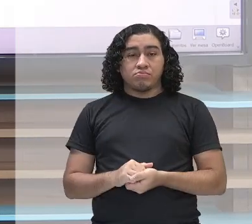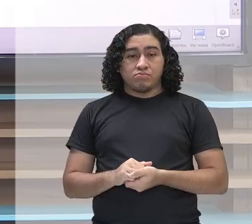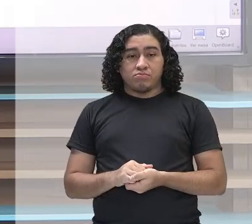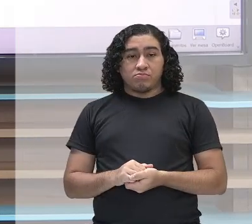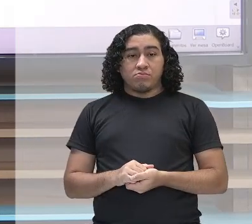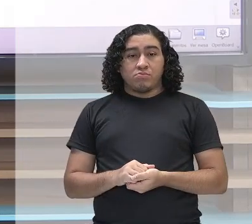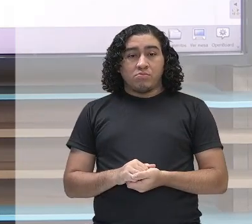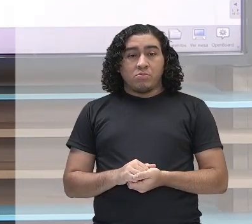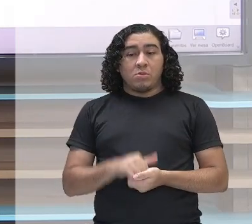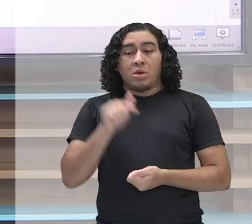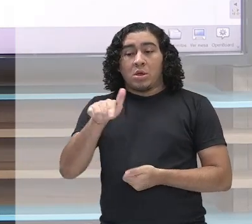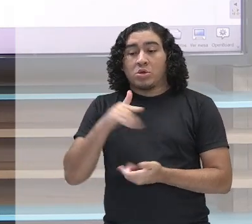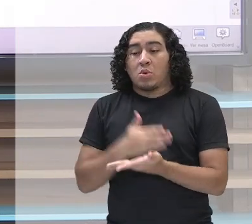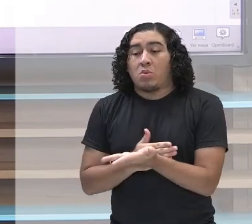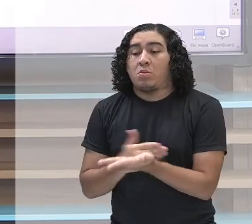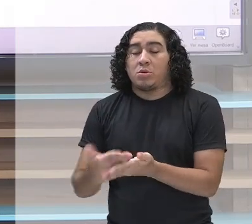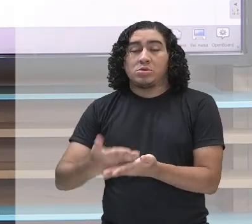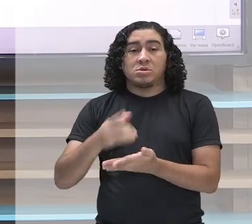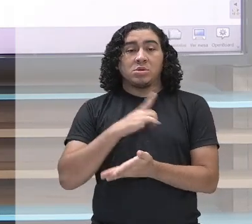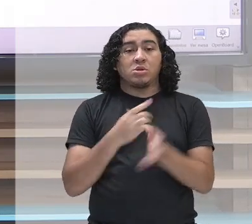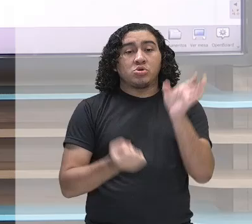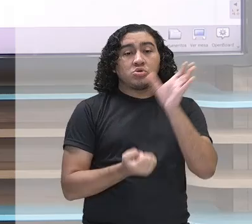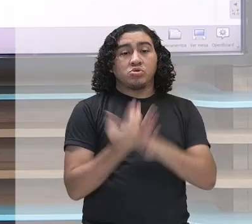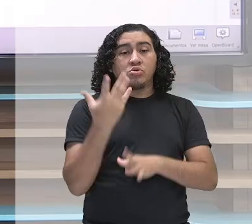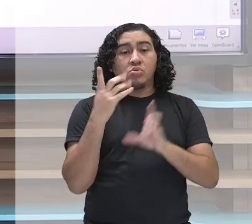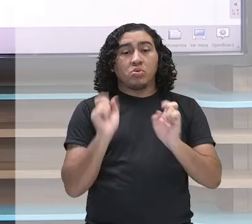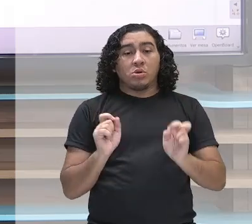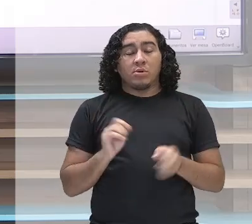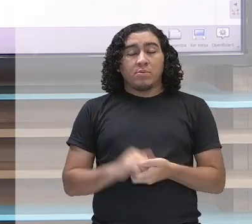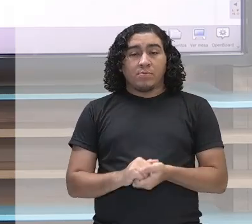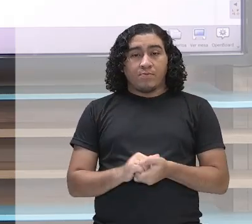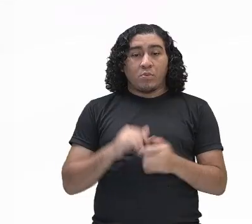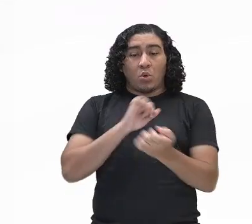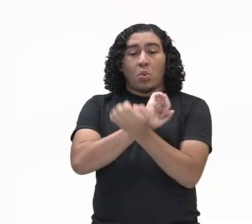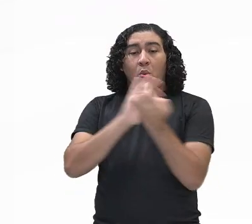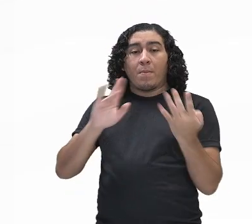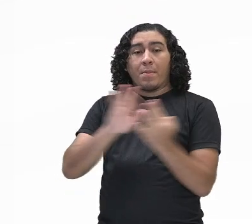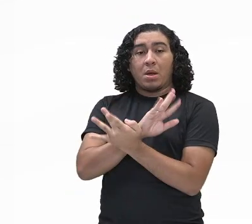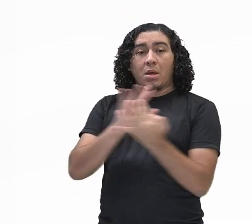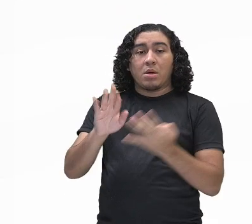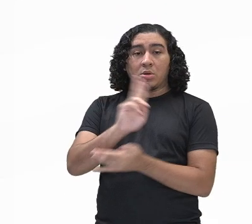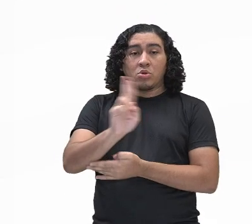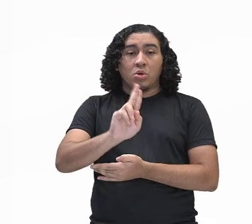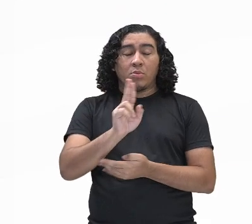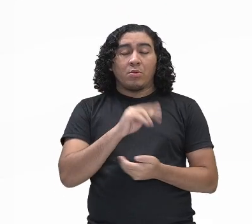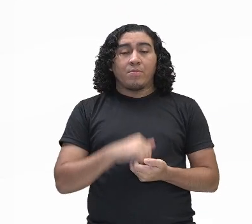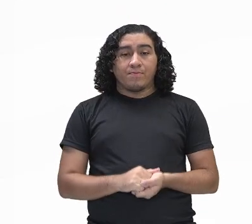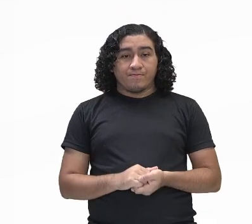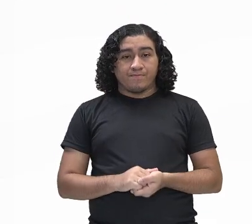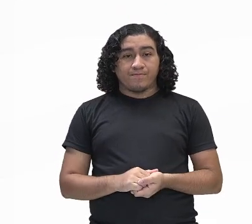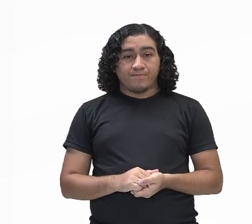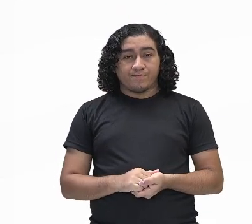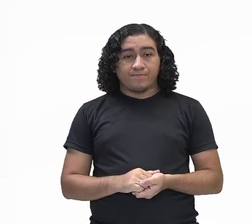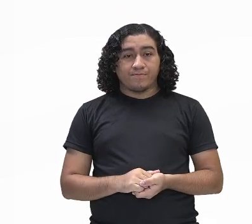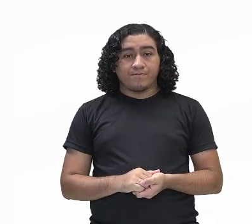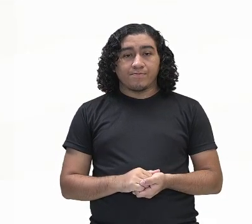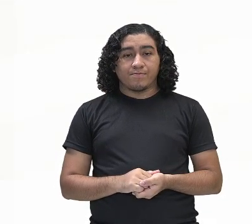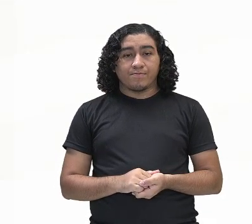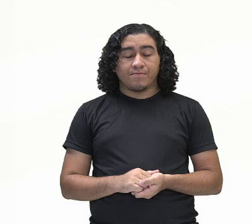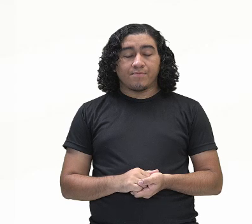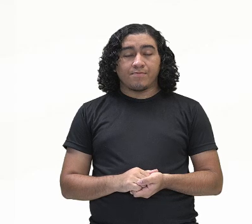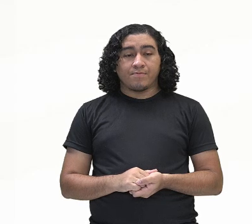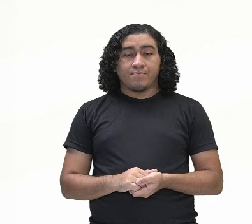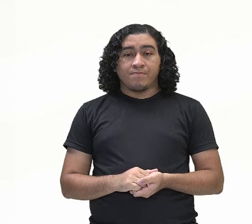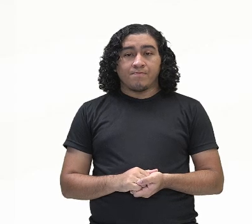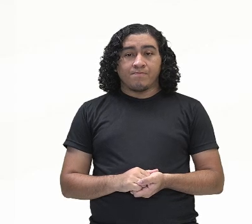fases iniciais, elas formariam aí, então, uma rede urbana do que nós chamamos de padrão aqui, olha,